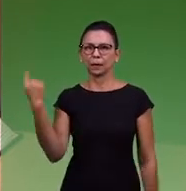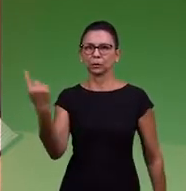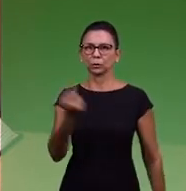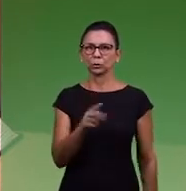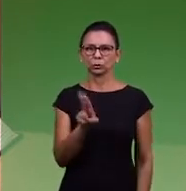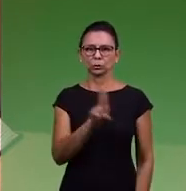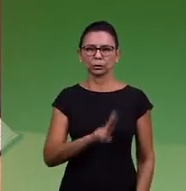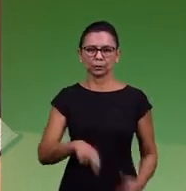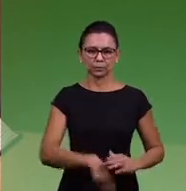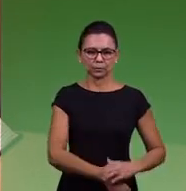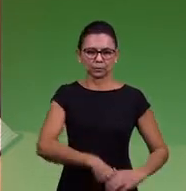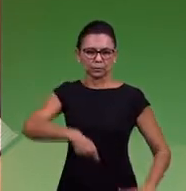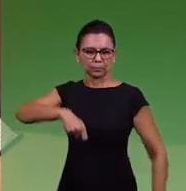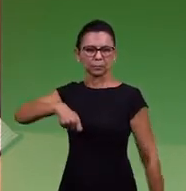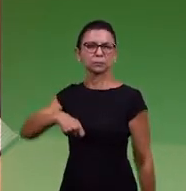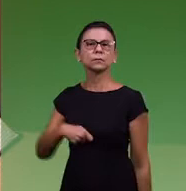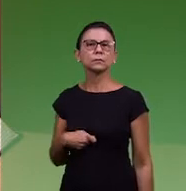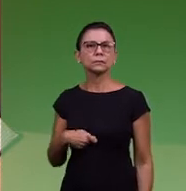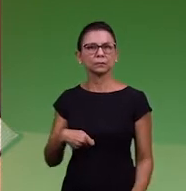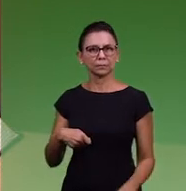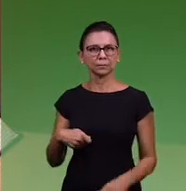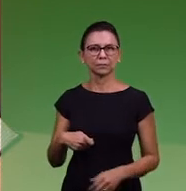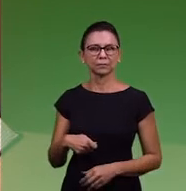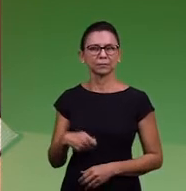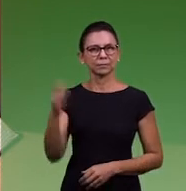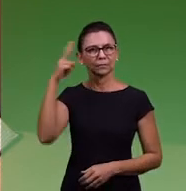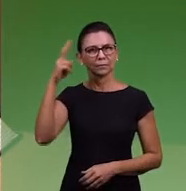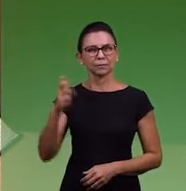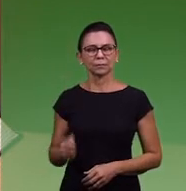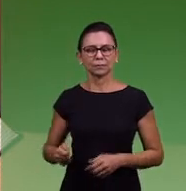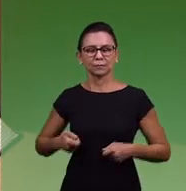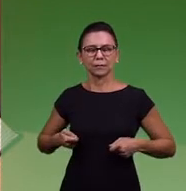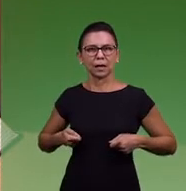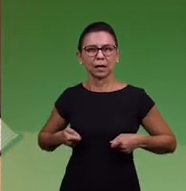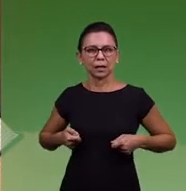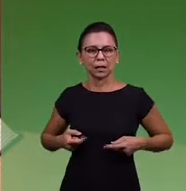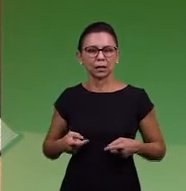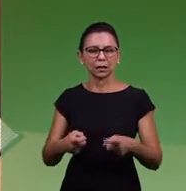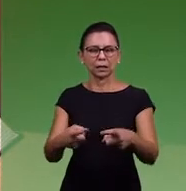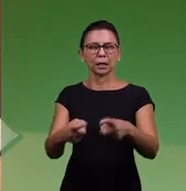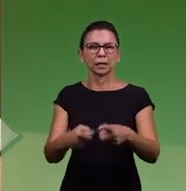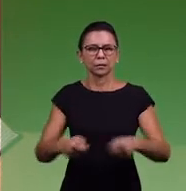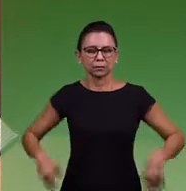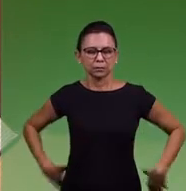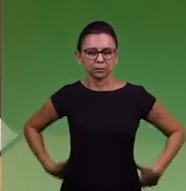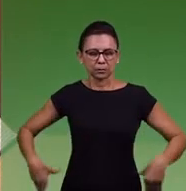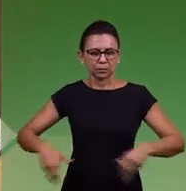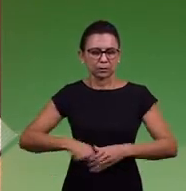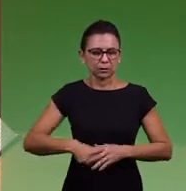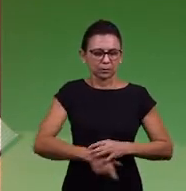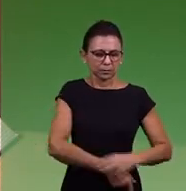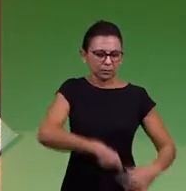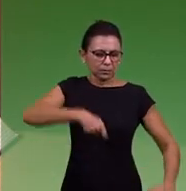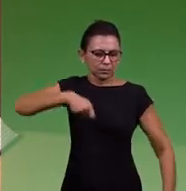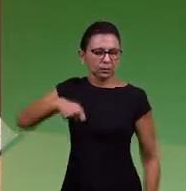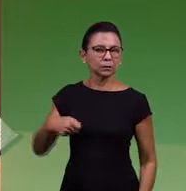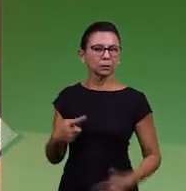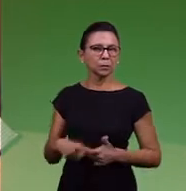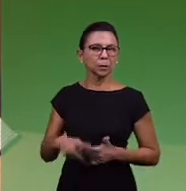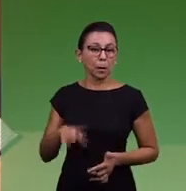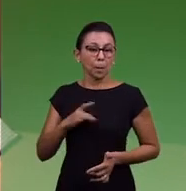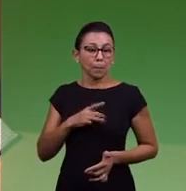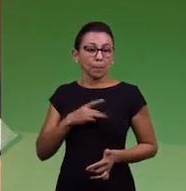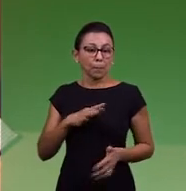de espada, destros na guerra, cada um com a sua espada à cinta por causa dos temores noturnos. Por que